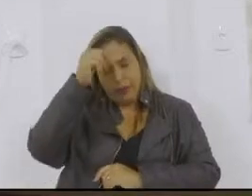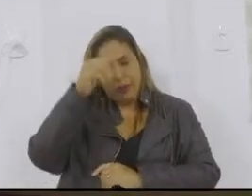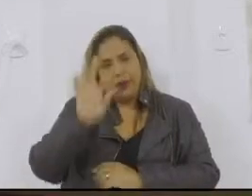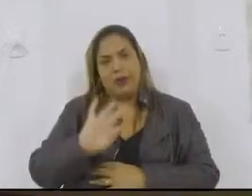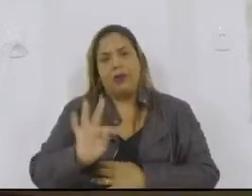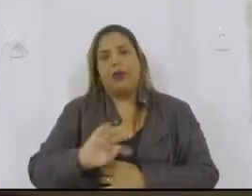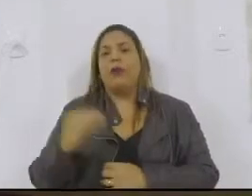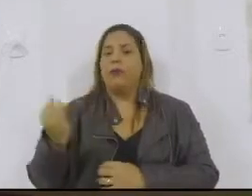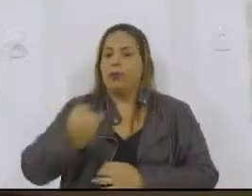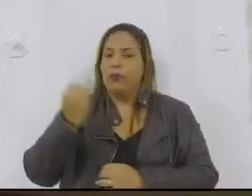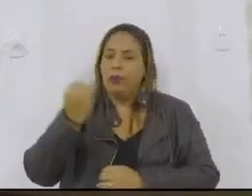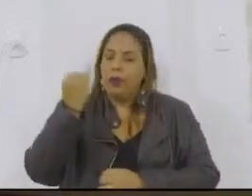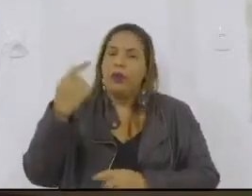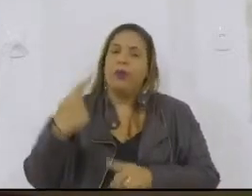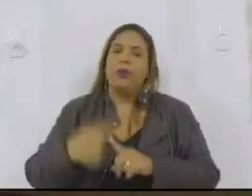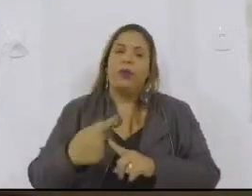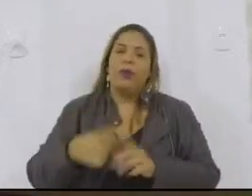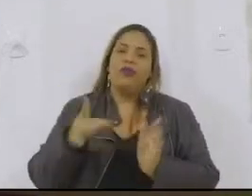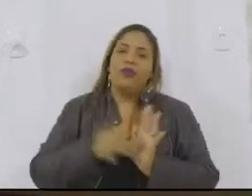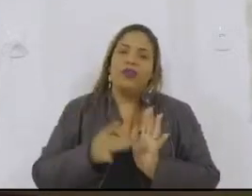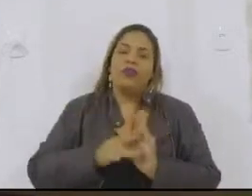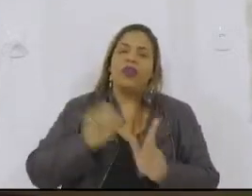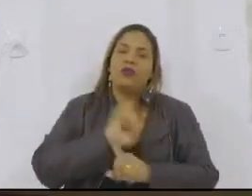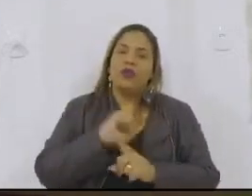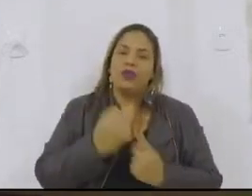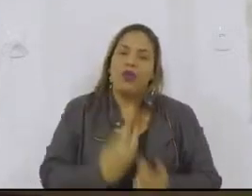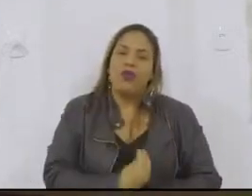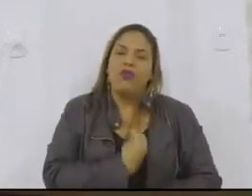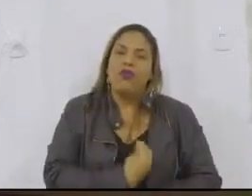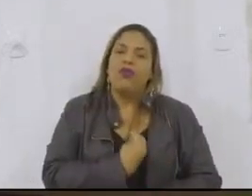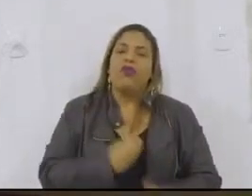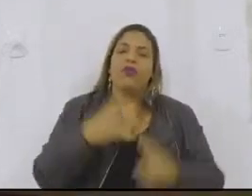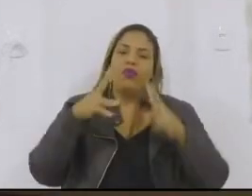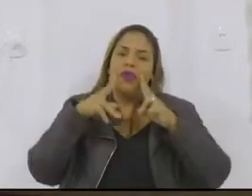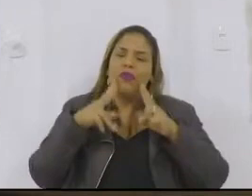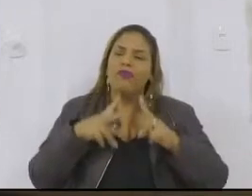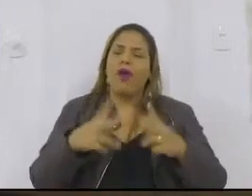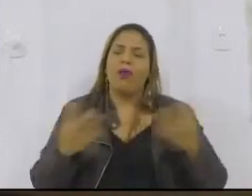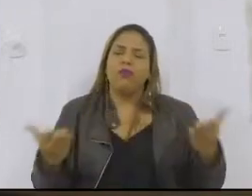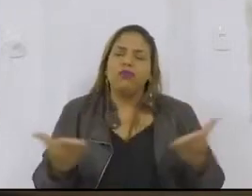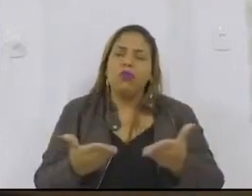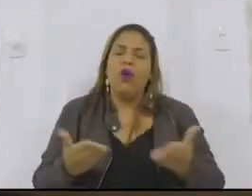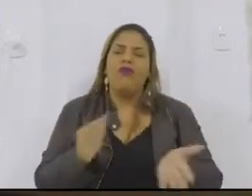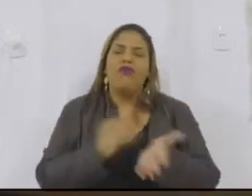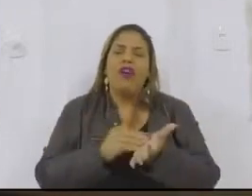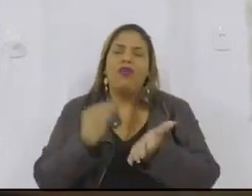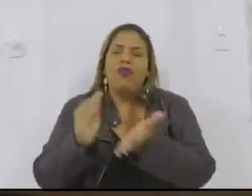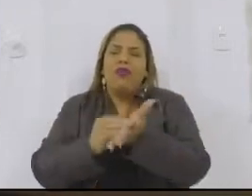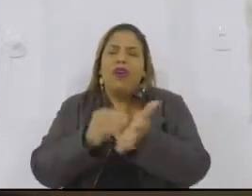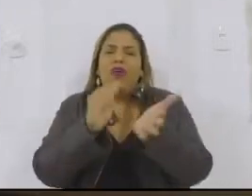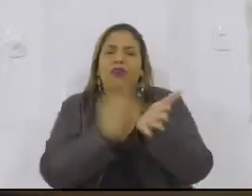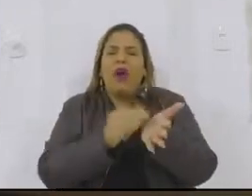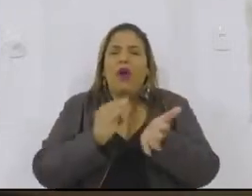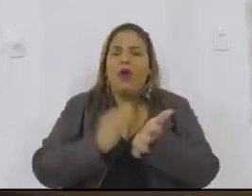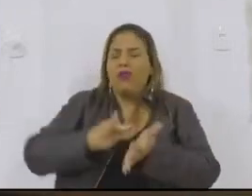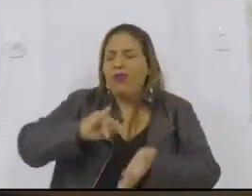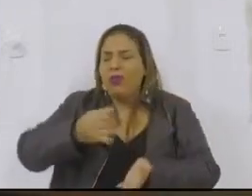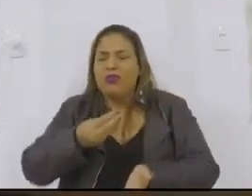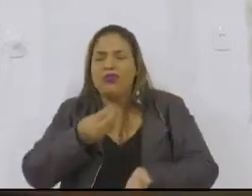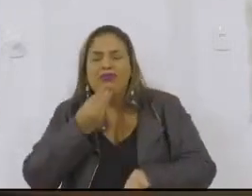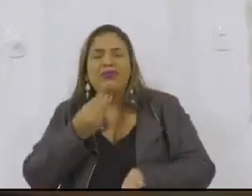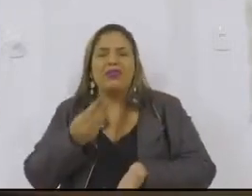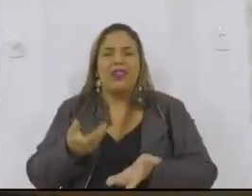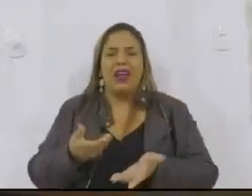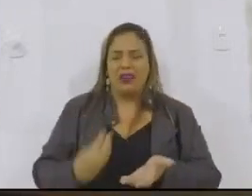necessária diante da realidade social que vivenciamos atualmente, decorrente da falta de oportunidades no ambiente familiar